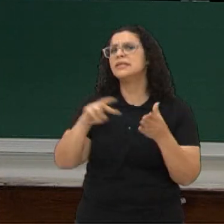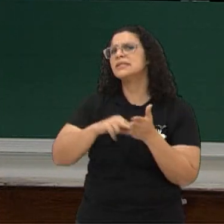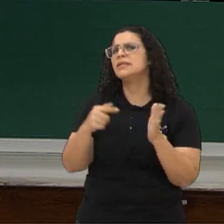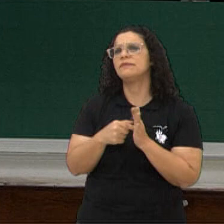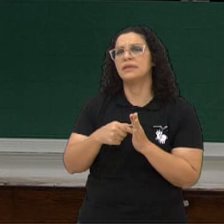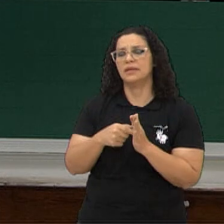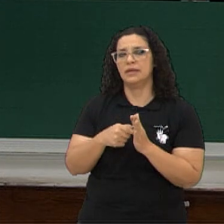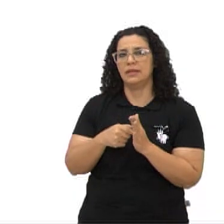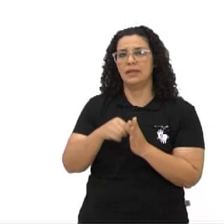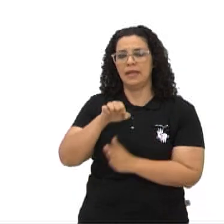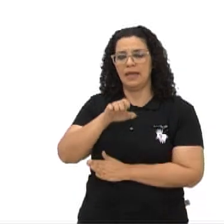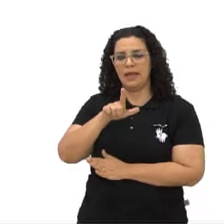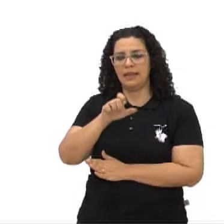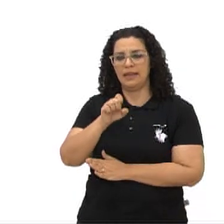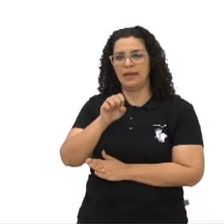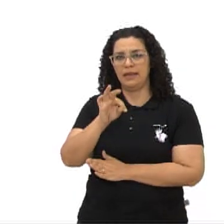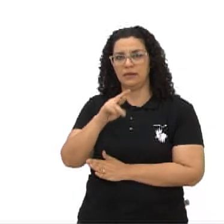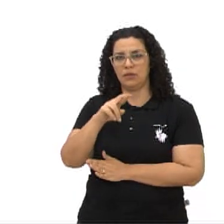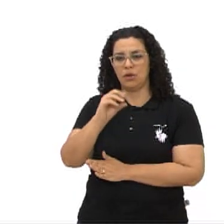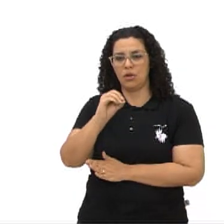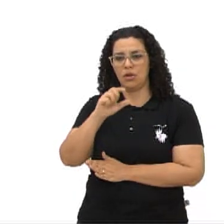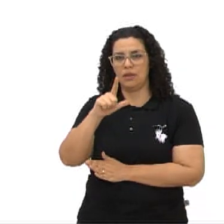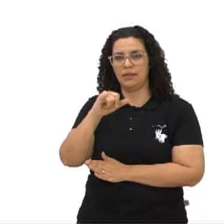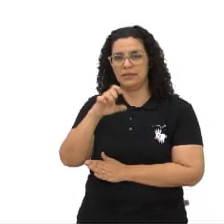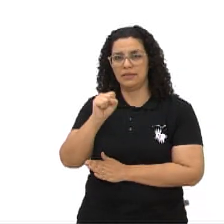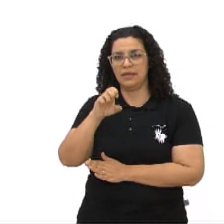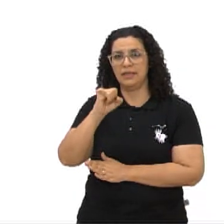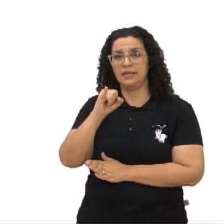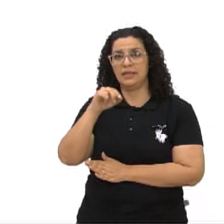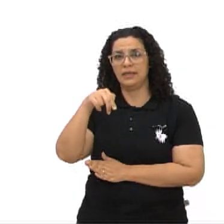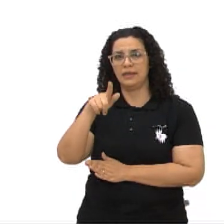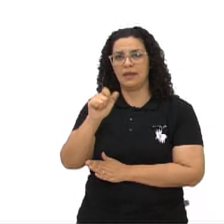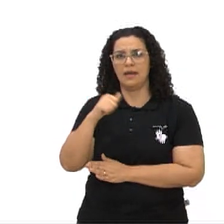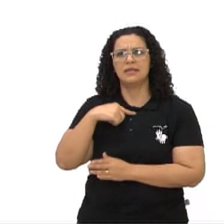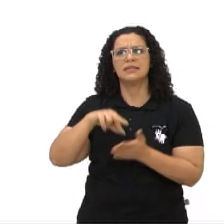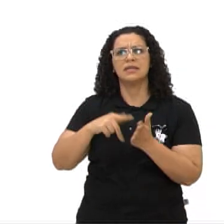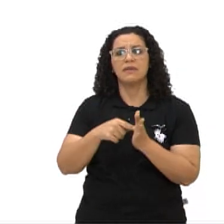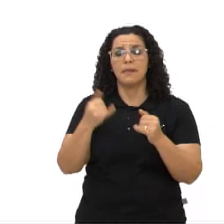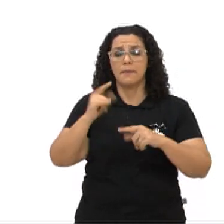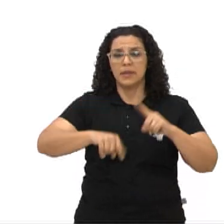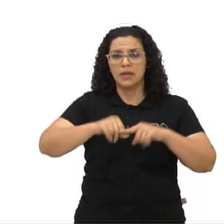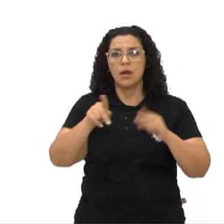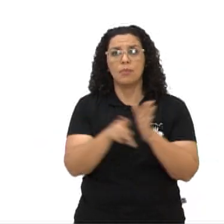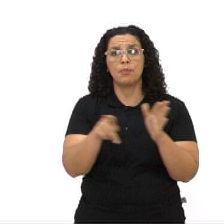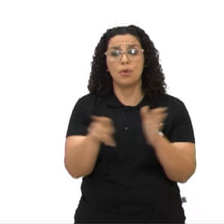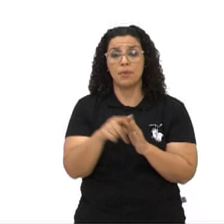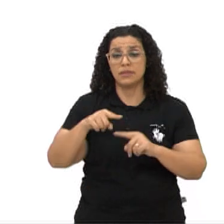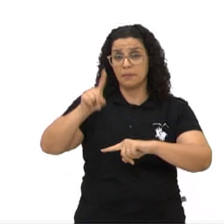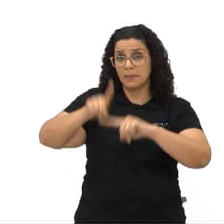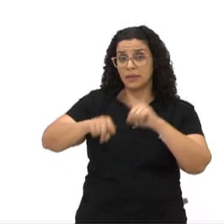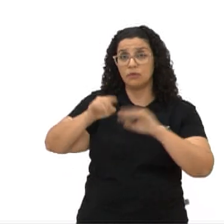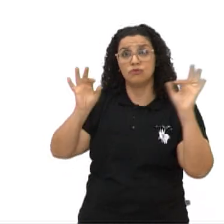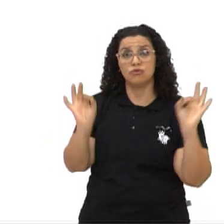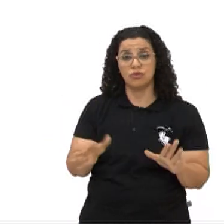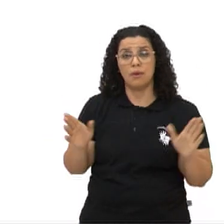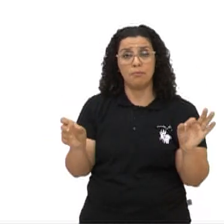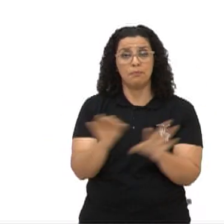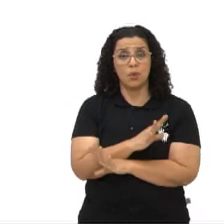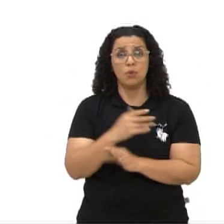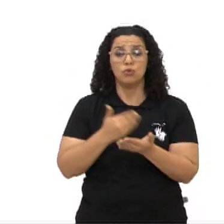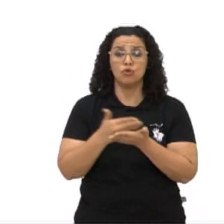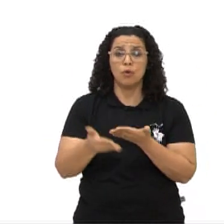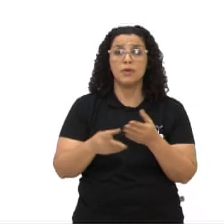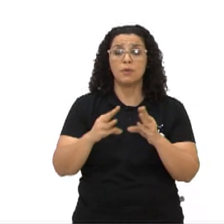que é um tipo específico. É aquela realizada com eletrólido fundido, ou seja, quando o elemento está na sua